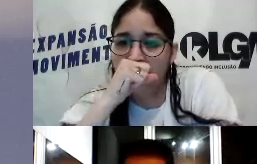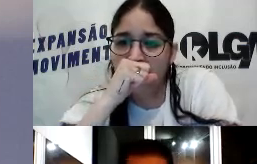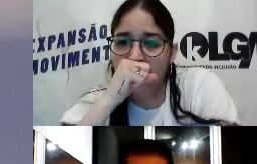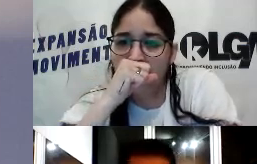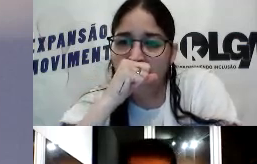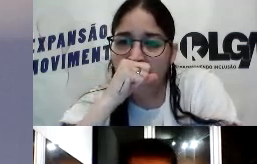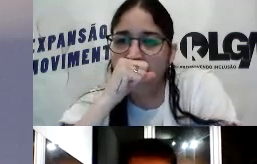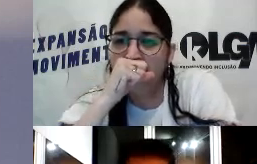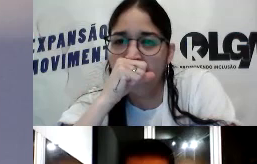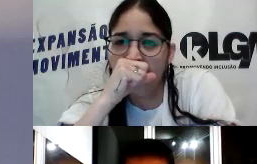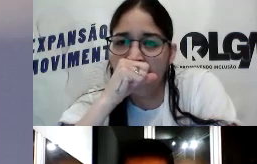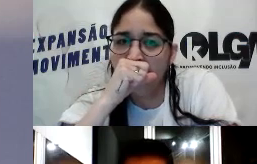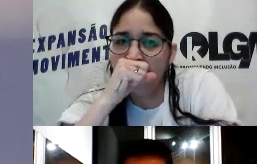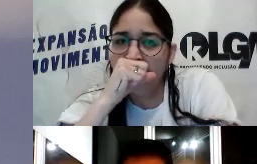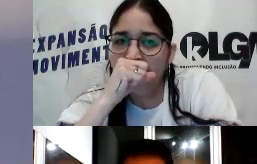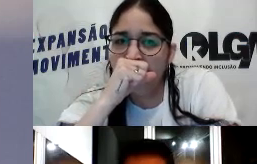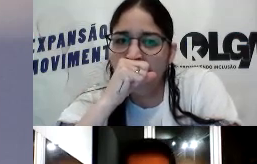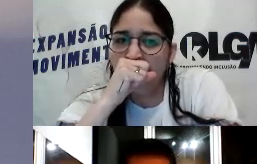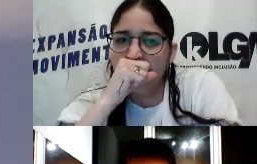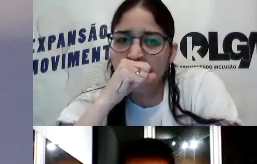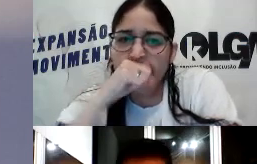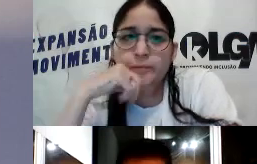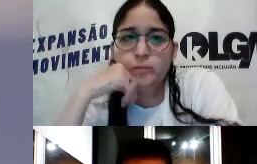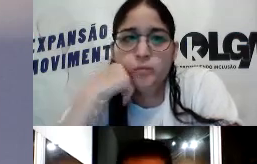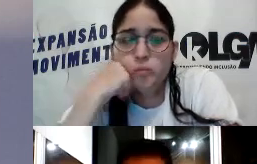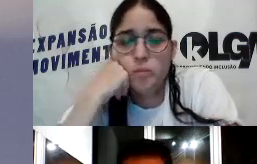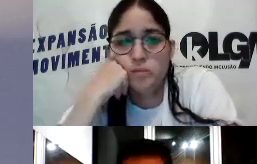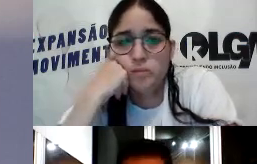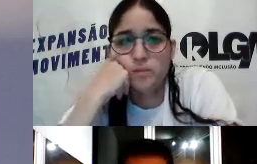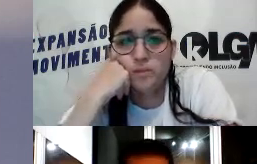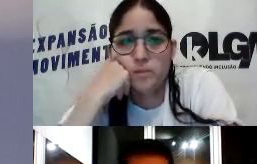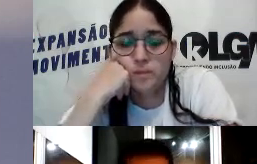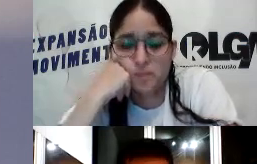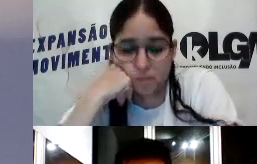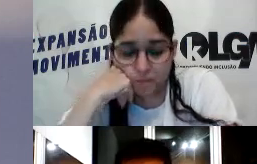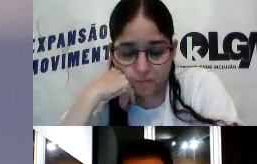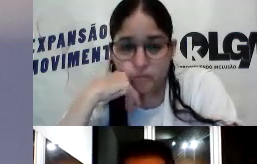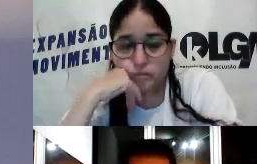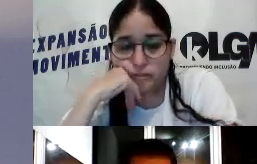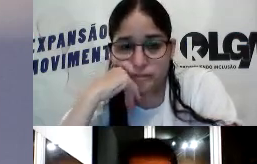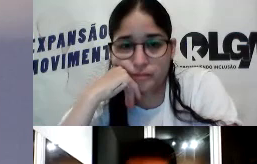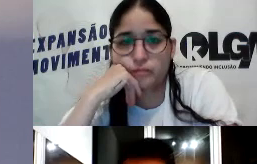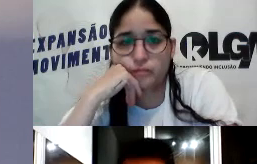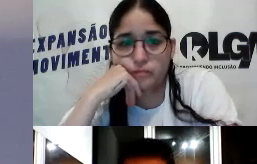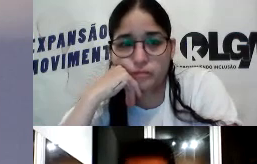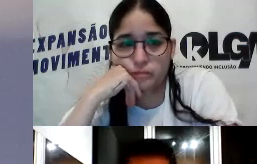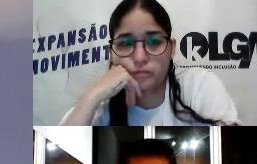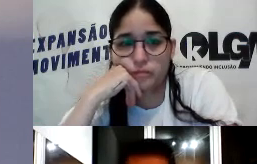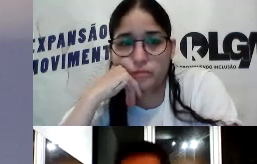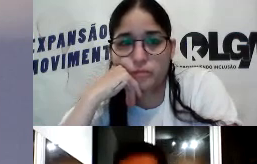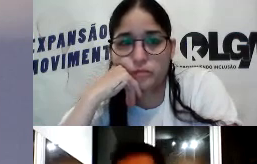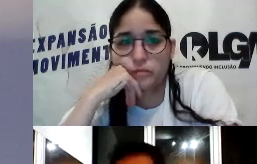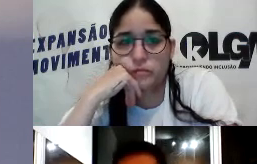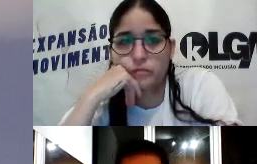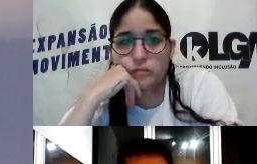vão poder ajudá-los. Eles são profissionais que estudam muito para isso, e esse processo de desenvolvimento, essa fisio, essa fono, ela